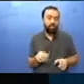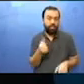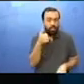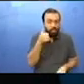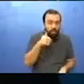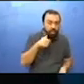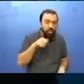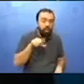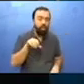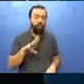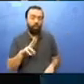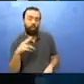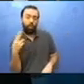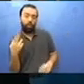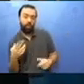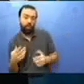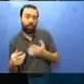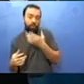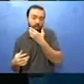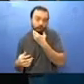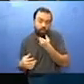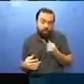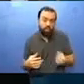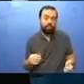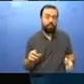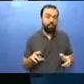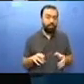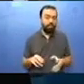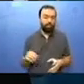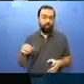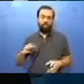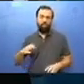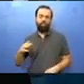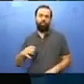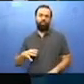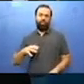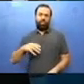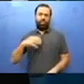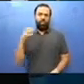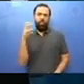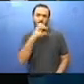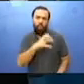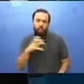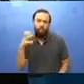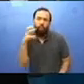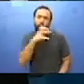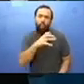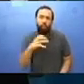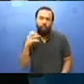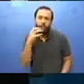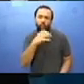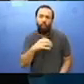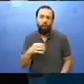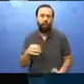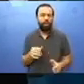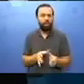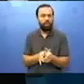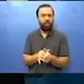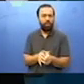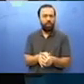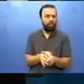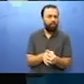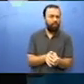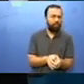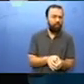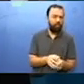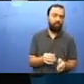Vejam, quanto maior for a temperatura do sol, quanto mais quente estiver, as chances de nascerem